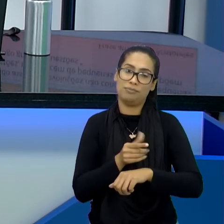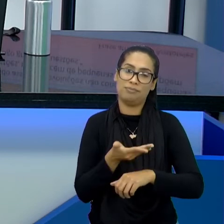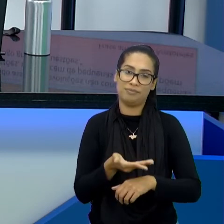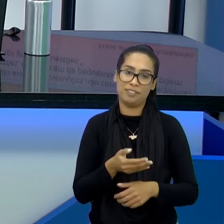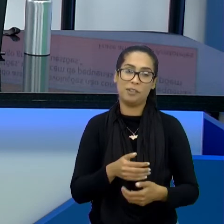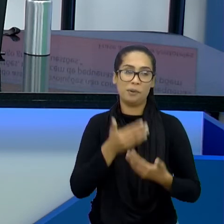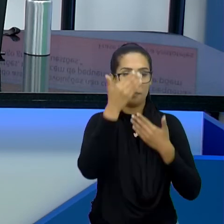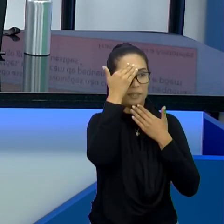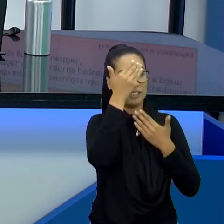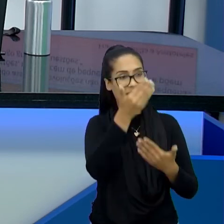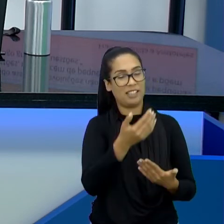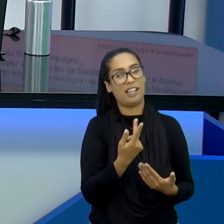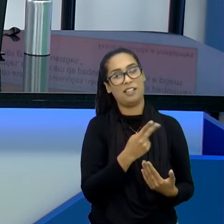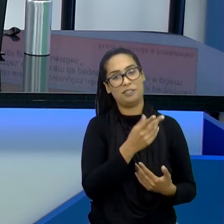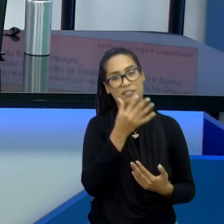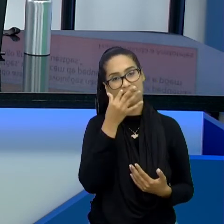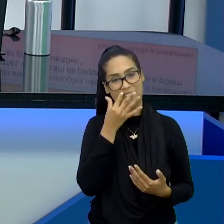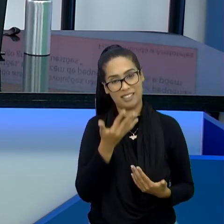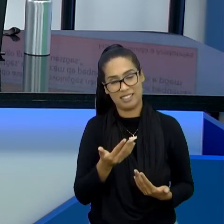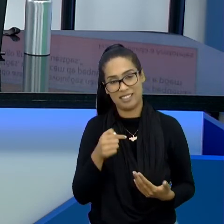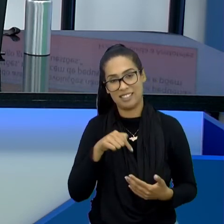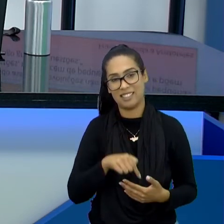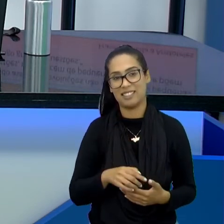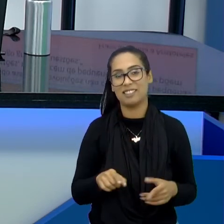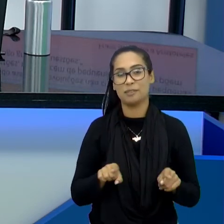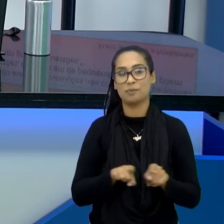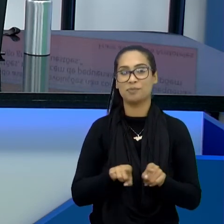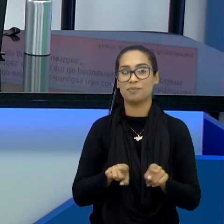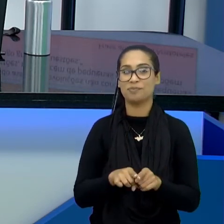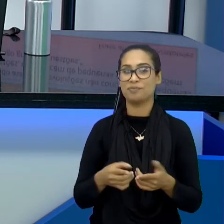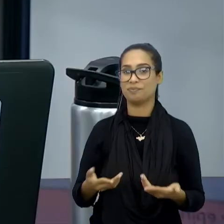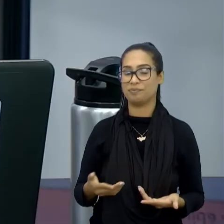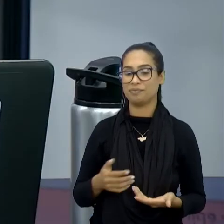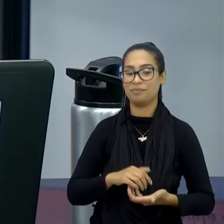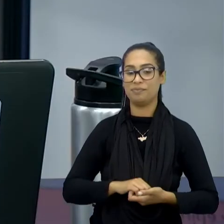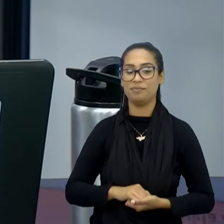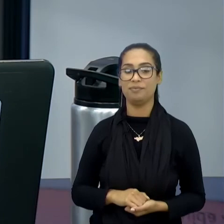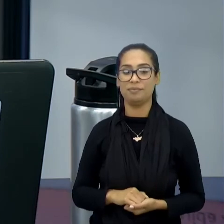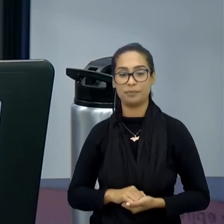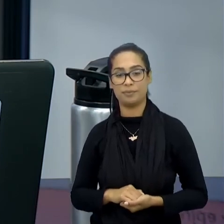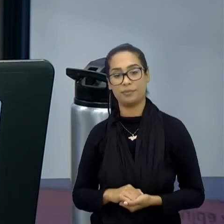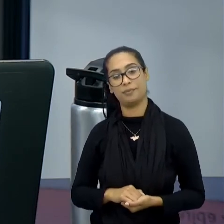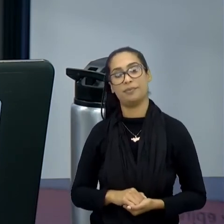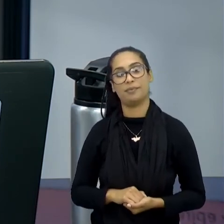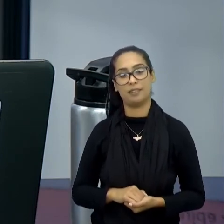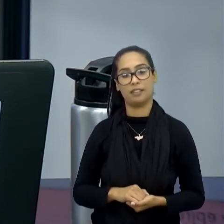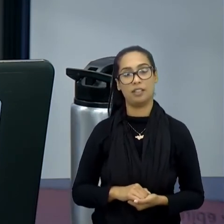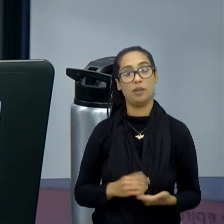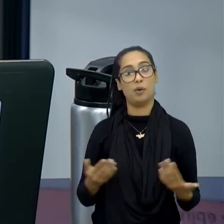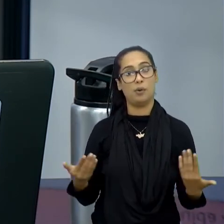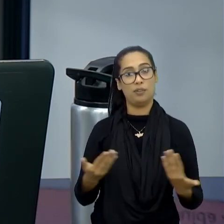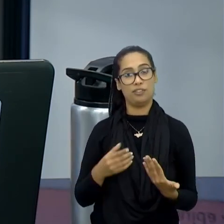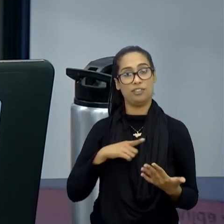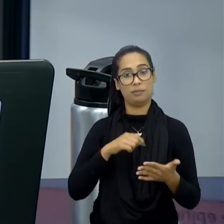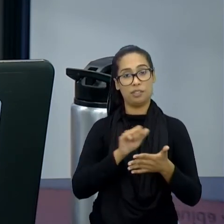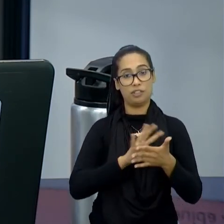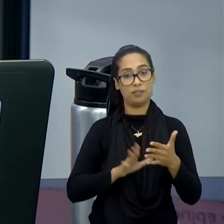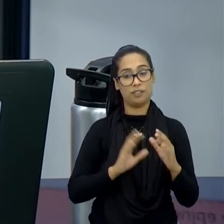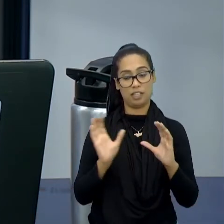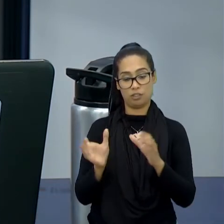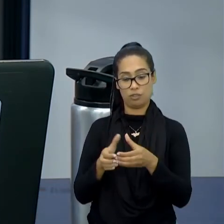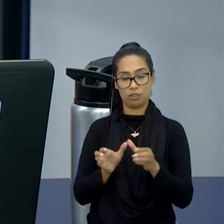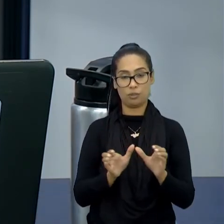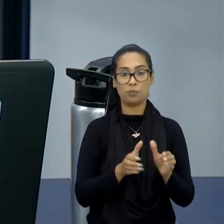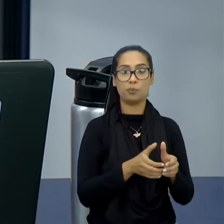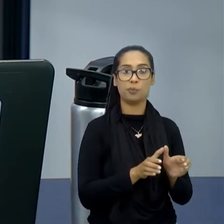agradeço. Eu acho mó legal trabalhar com você. E eu quero deixar para vocês, como sempre, uma atividade para vocês realizarem em grupos.